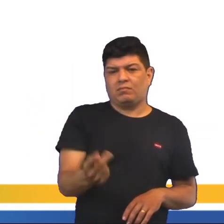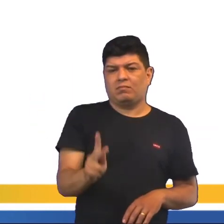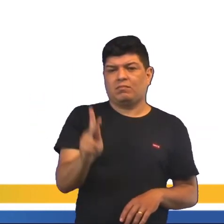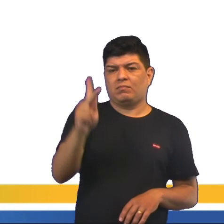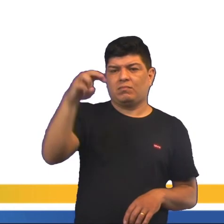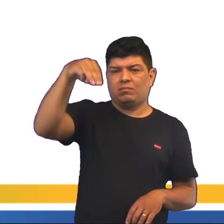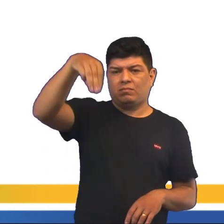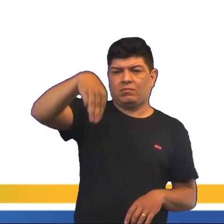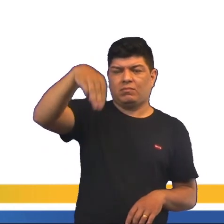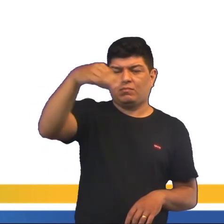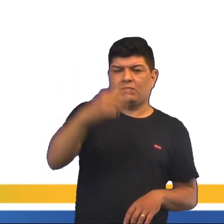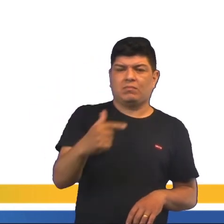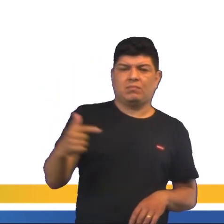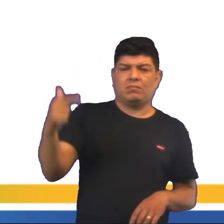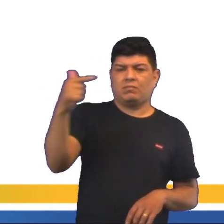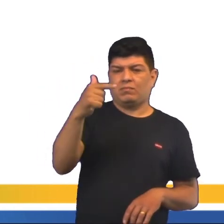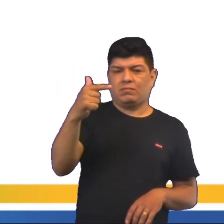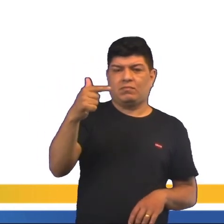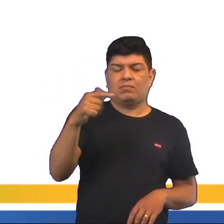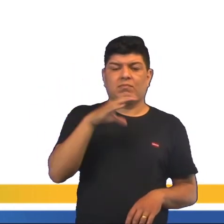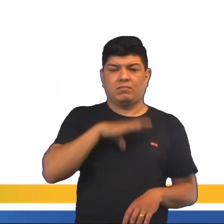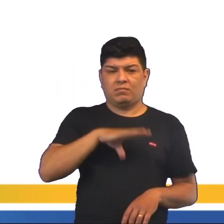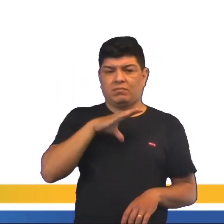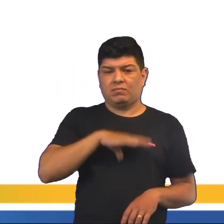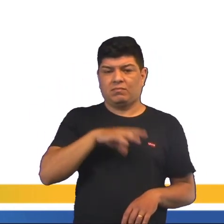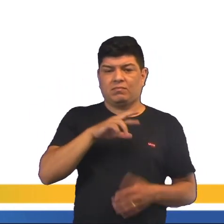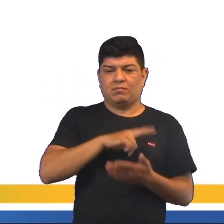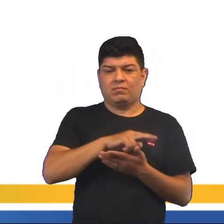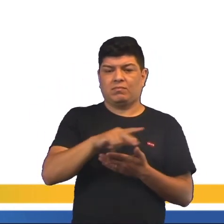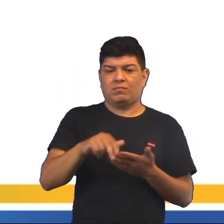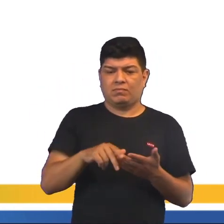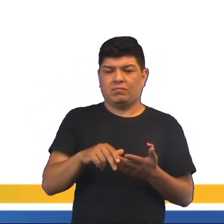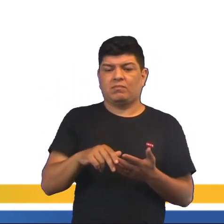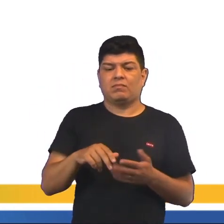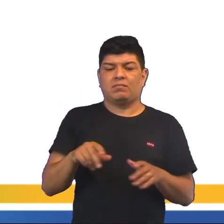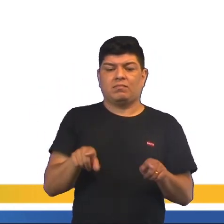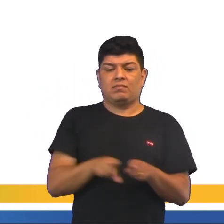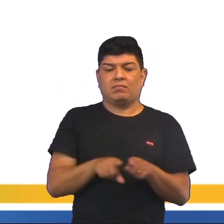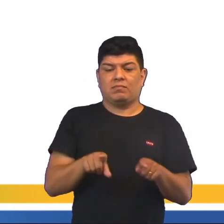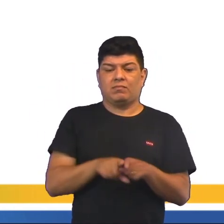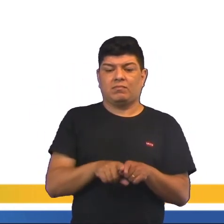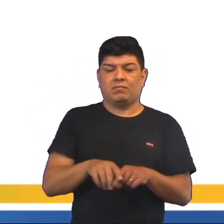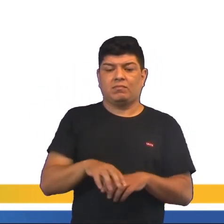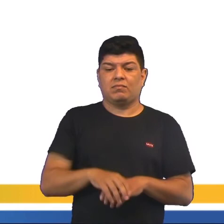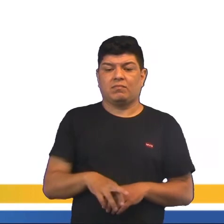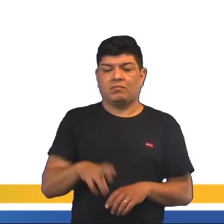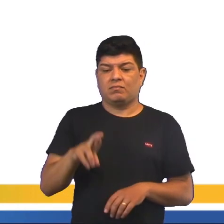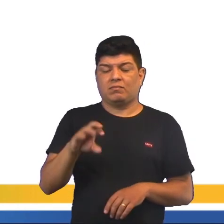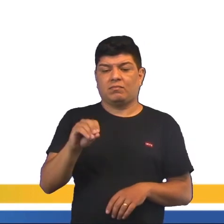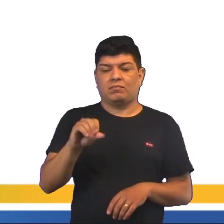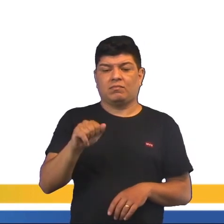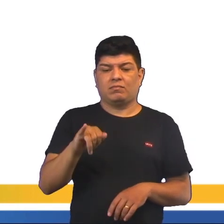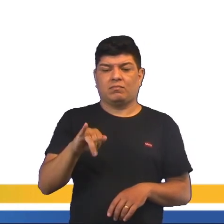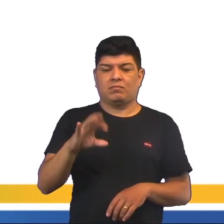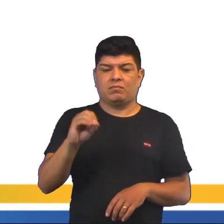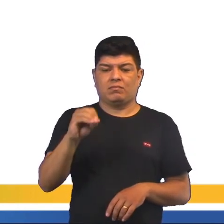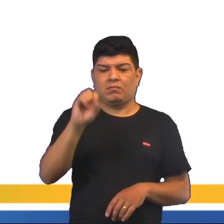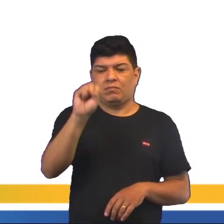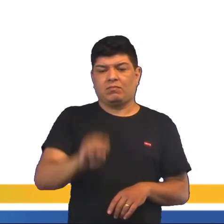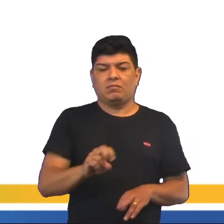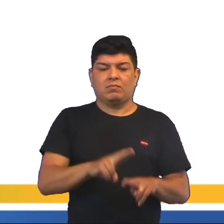parte desse domínio as cidades de Uruguaiana, Bagé, Alegrete, Itaqui e Rosário do Sul. A